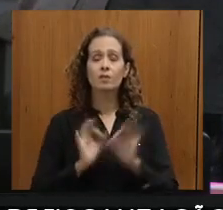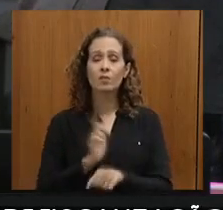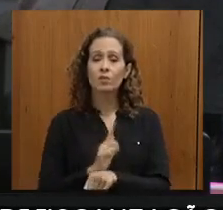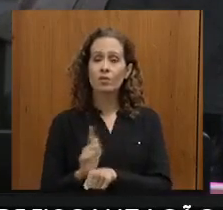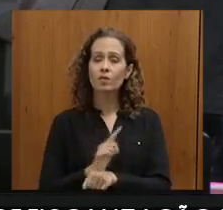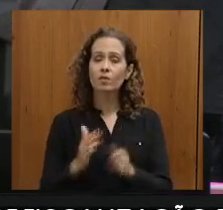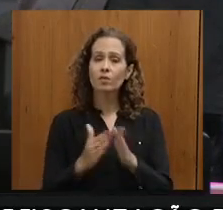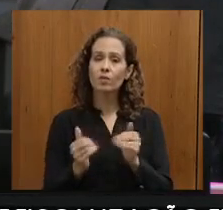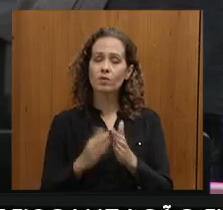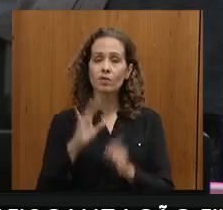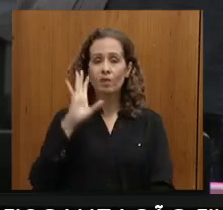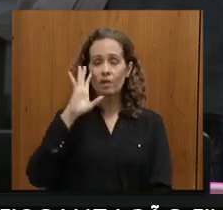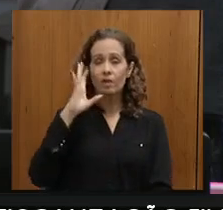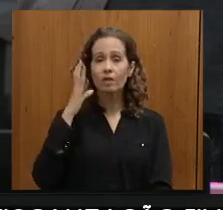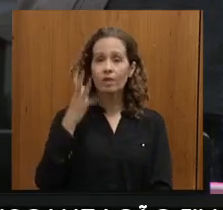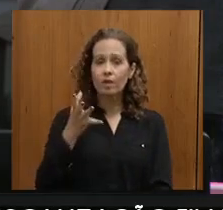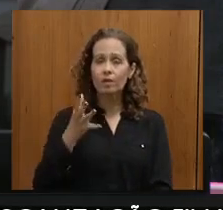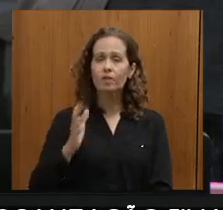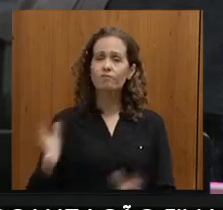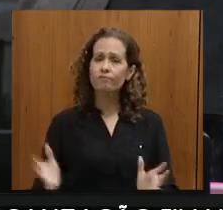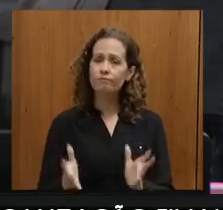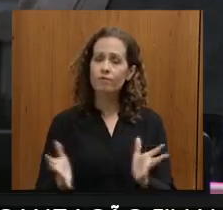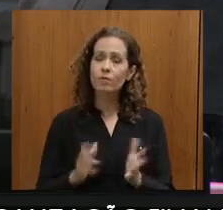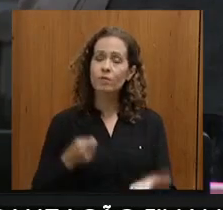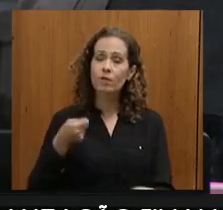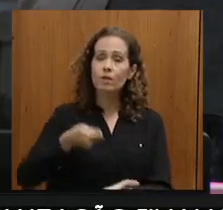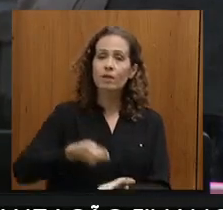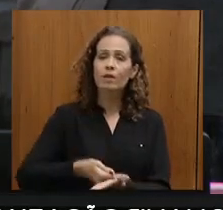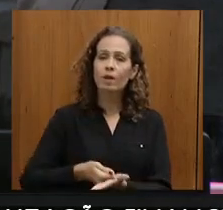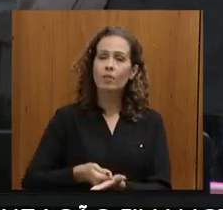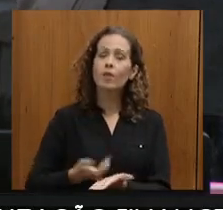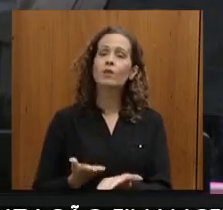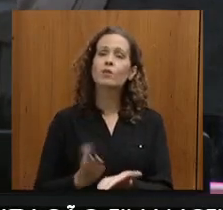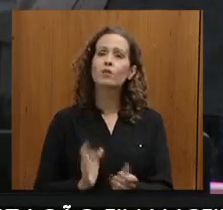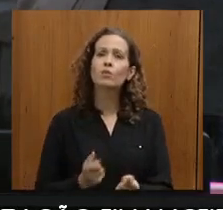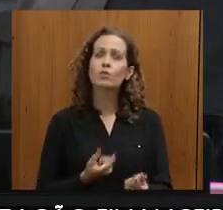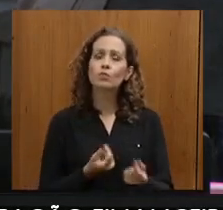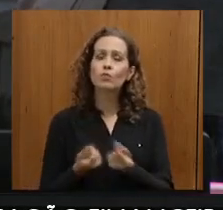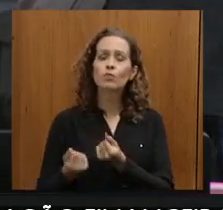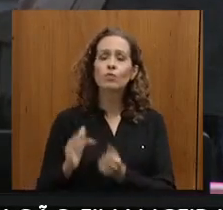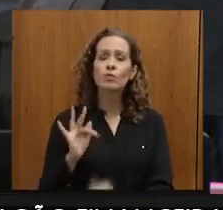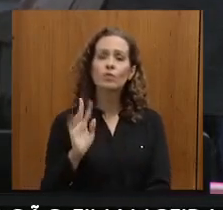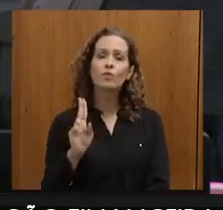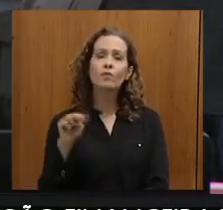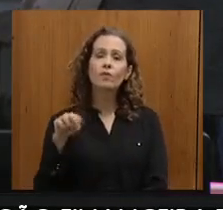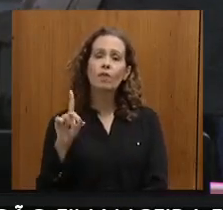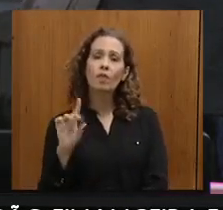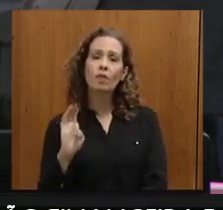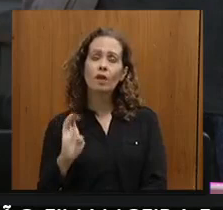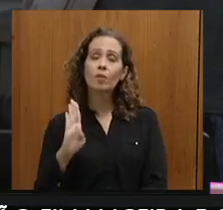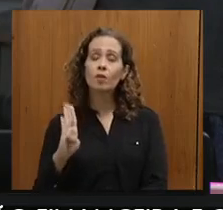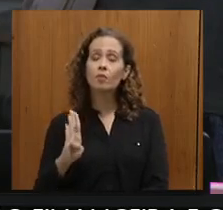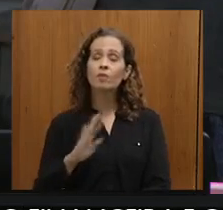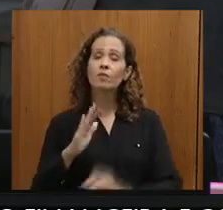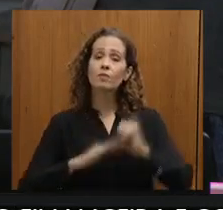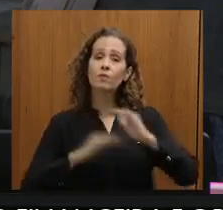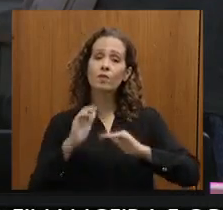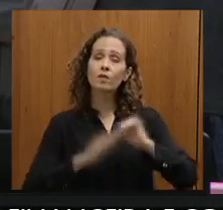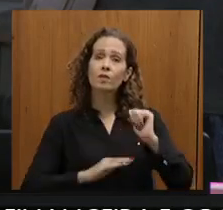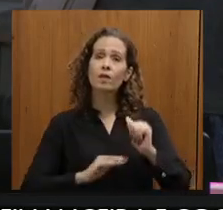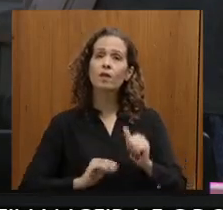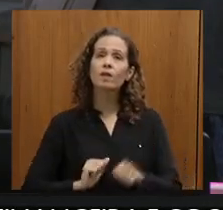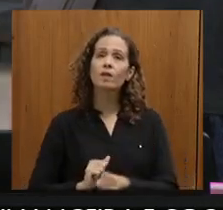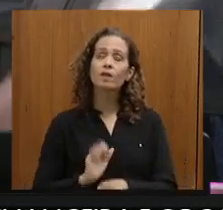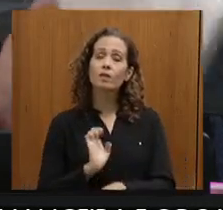pedido de providências para que seja promovido o pagamento do rateio dos recursos do Fundeb aos profissionais da educação da rede